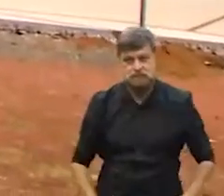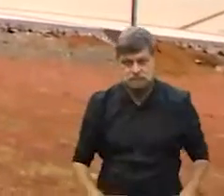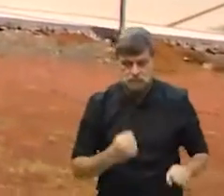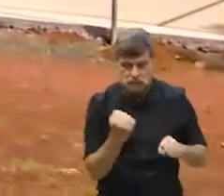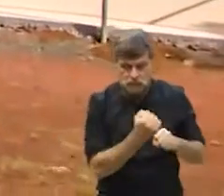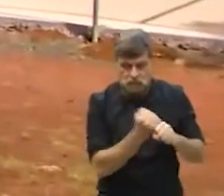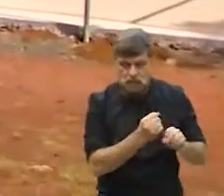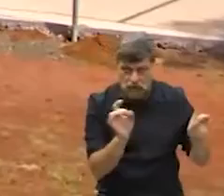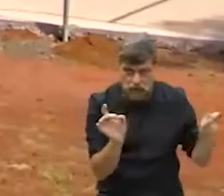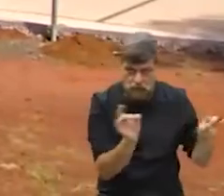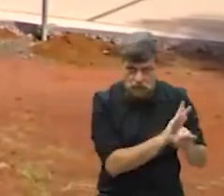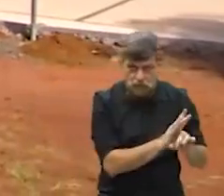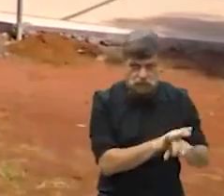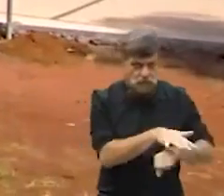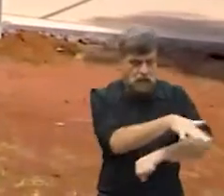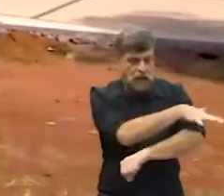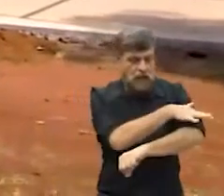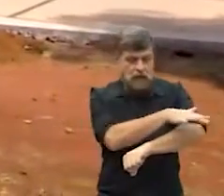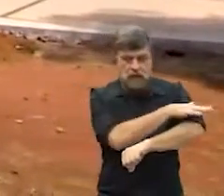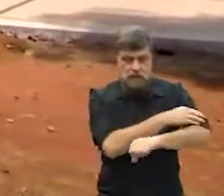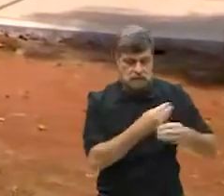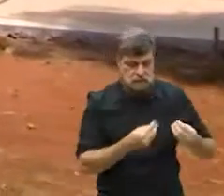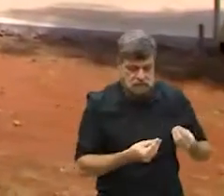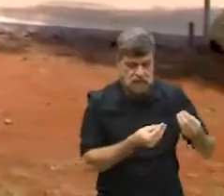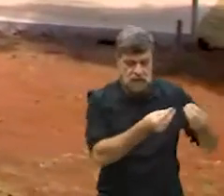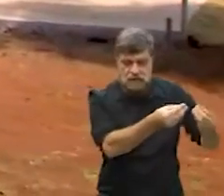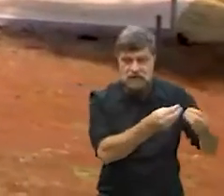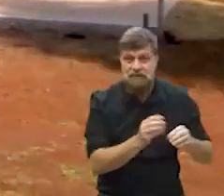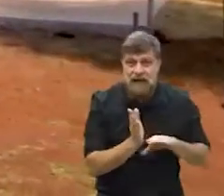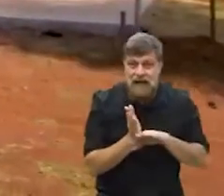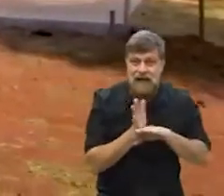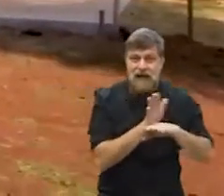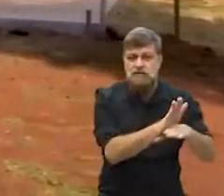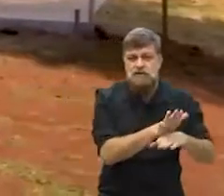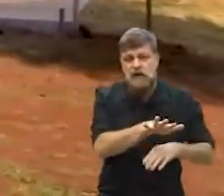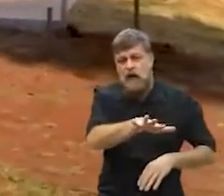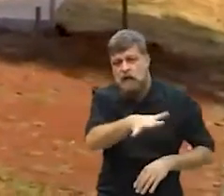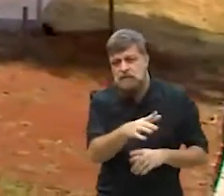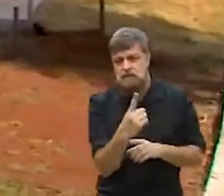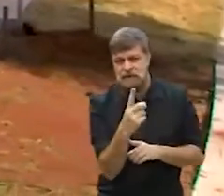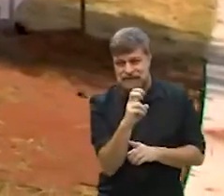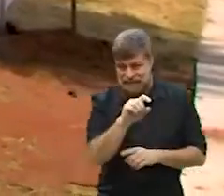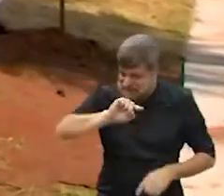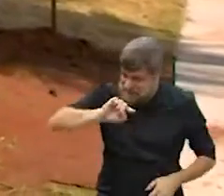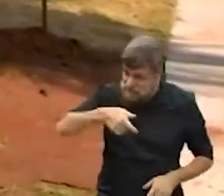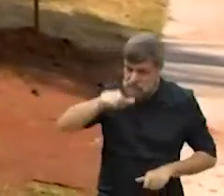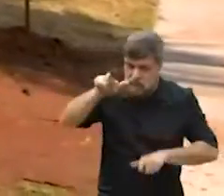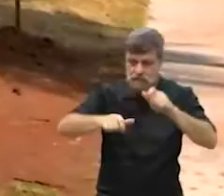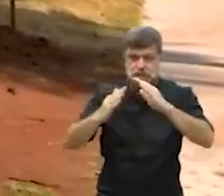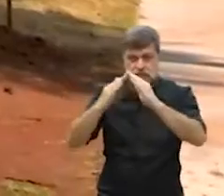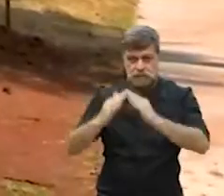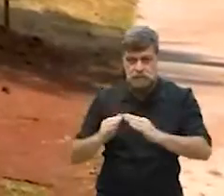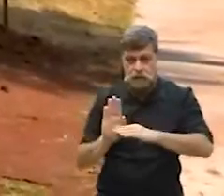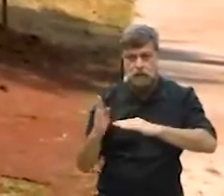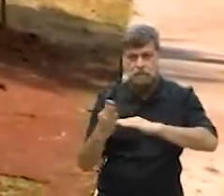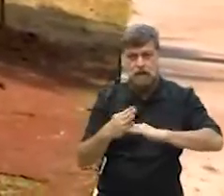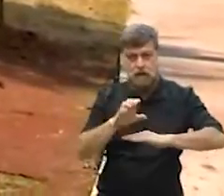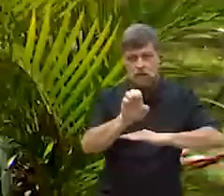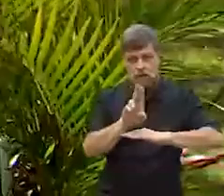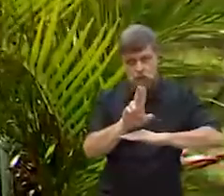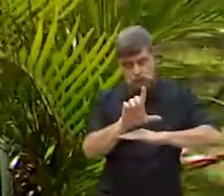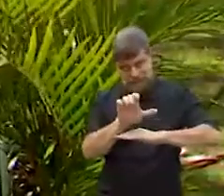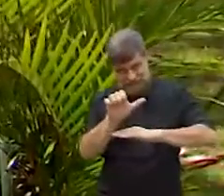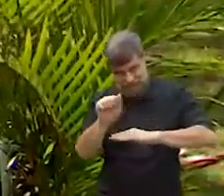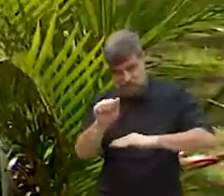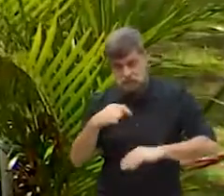Quando a obra terminar e a praça for entregue, ela vai beneficiar aproximadamente 15 mil moradores do Jardim